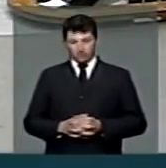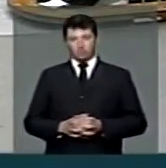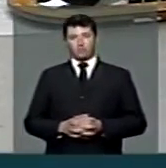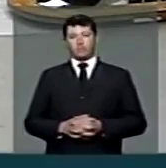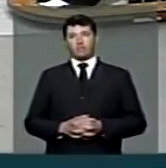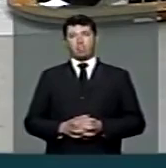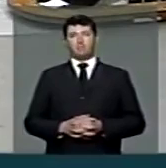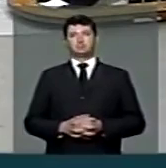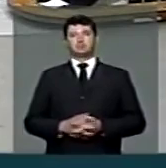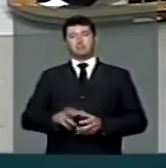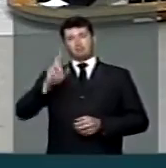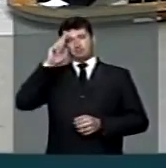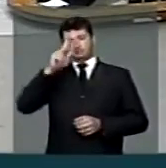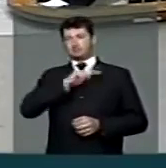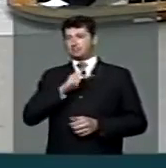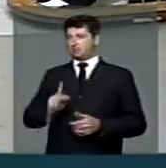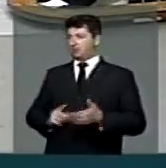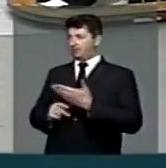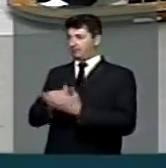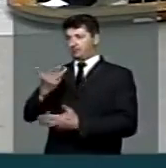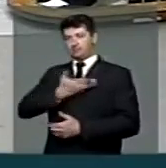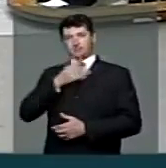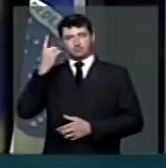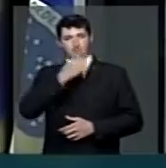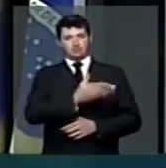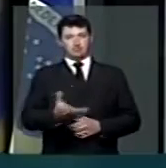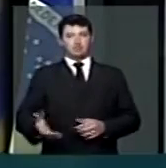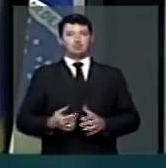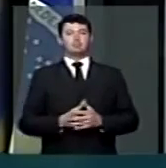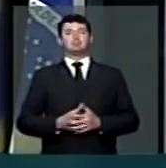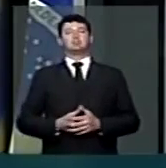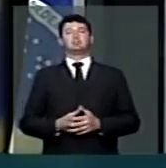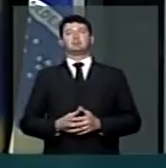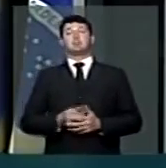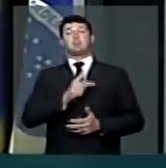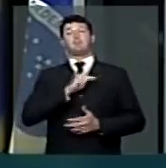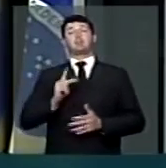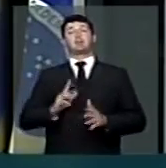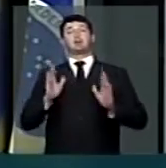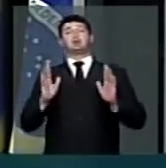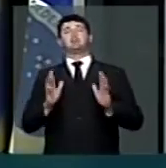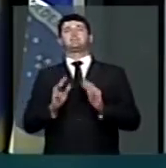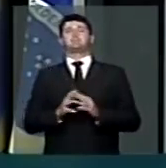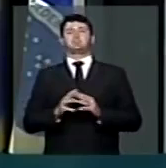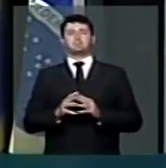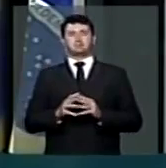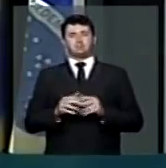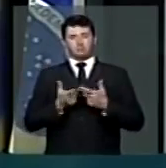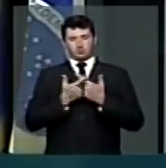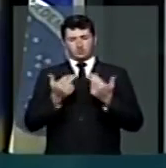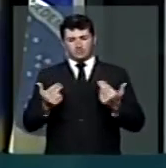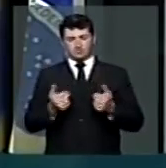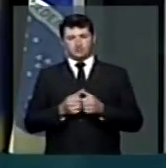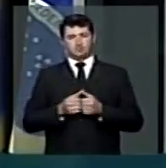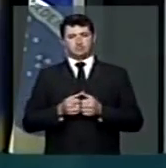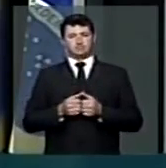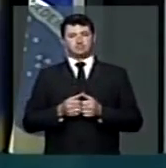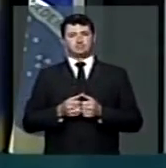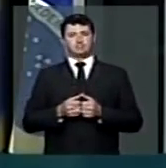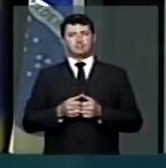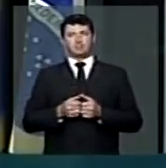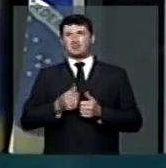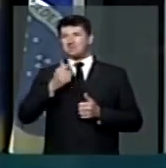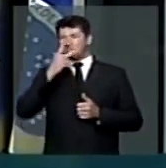Senhor presidente, colegas parlamentares. Senhor presidente, uma coisa que eu sinto que falta